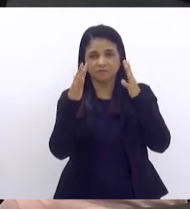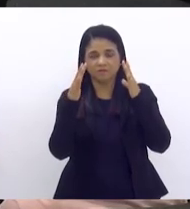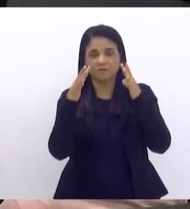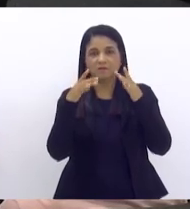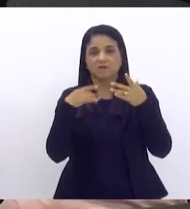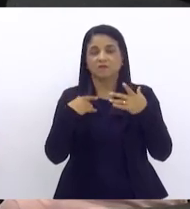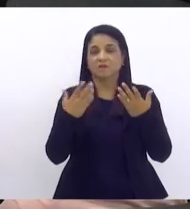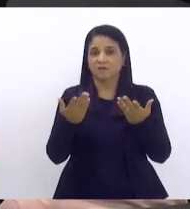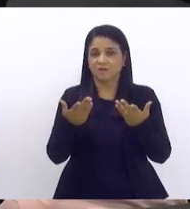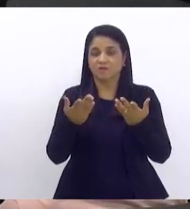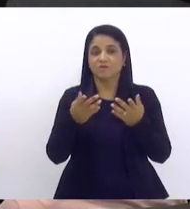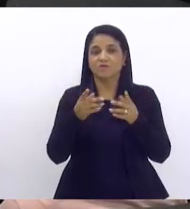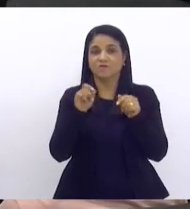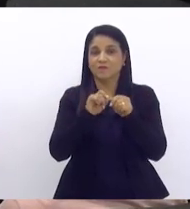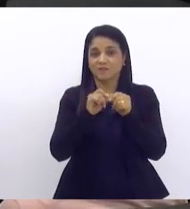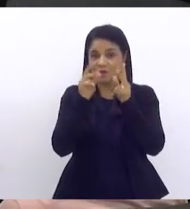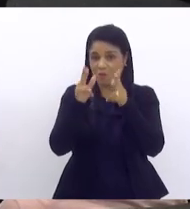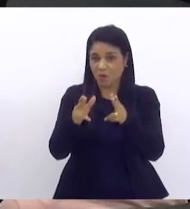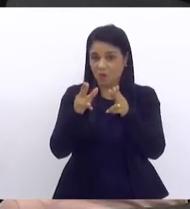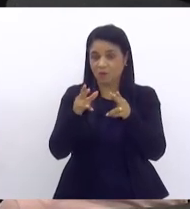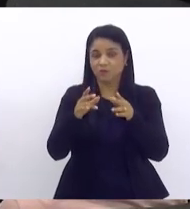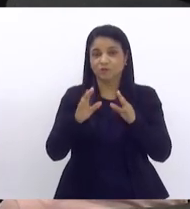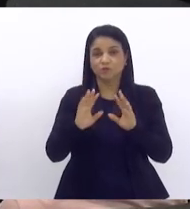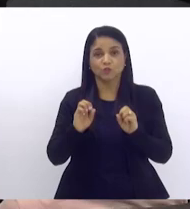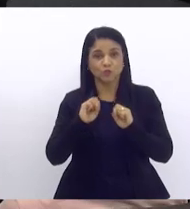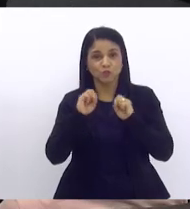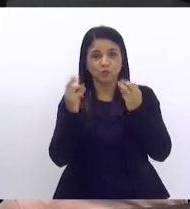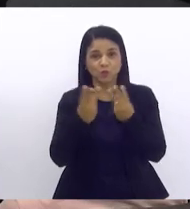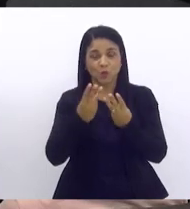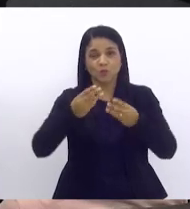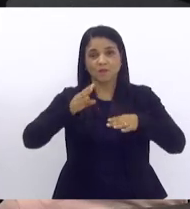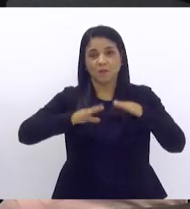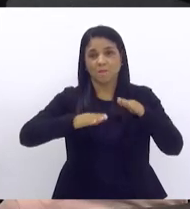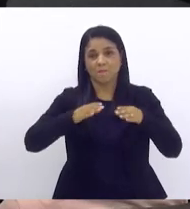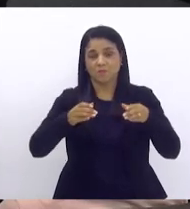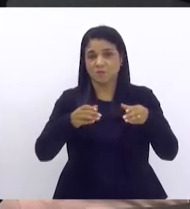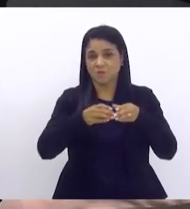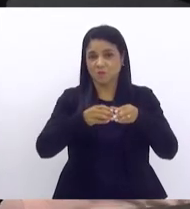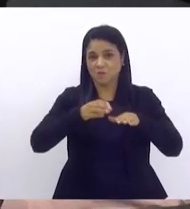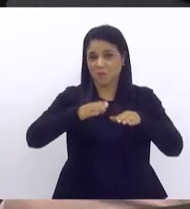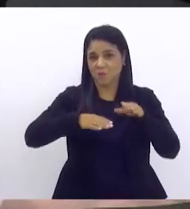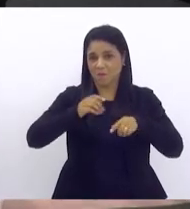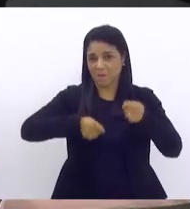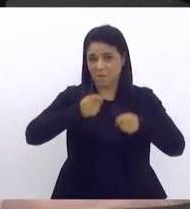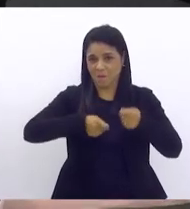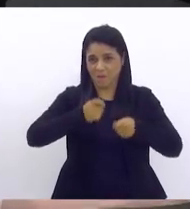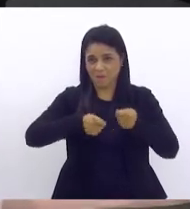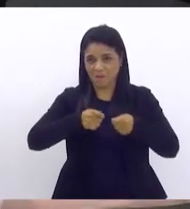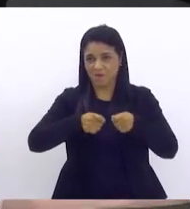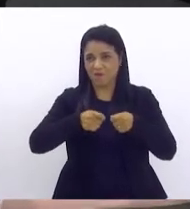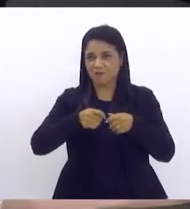Vou fazer que nem eu faço às vezes nos shows da banda Dom. Se é para Jesus, pode ser mais forte, por favor.